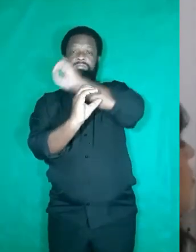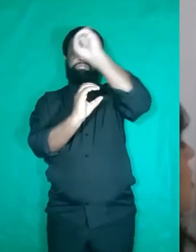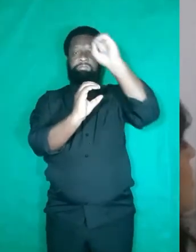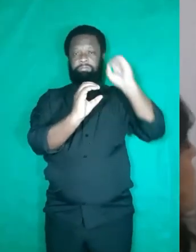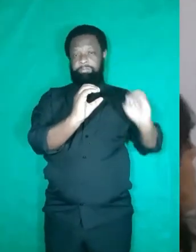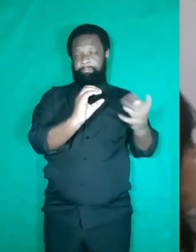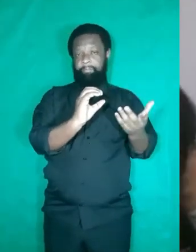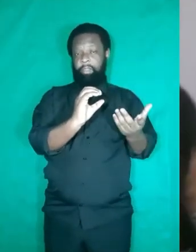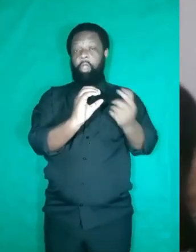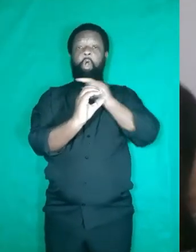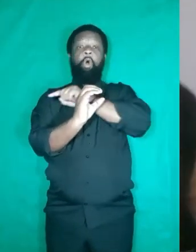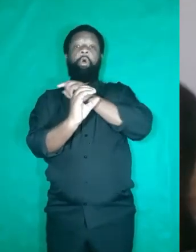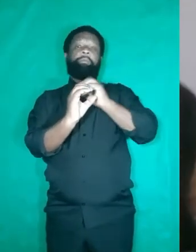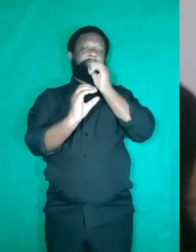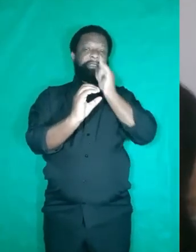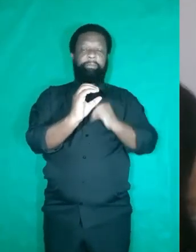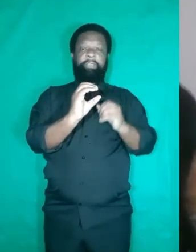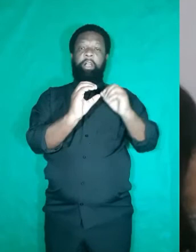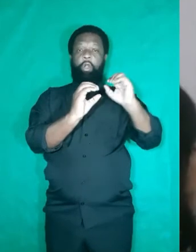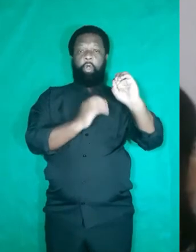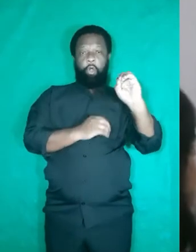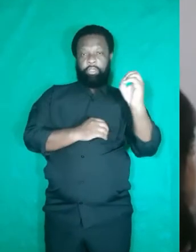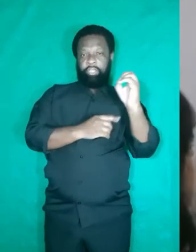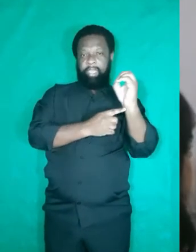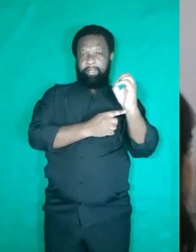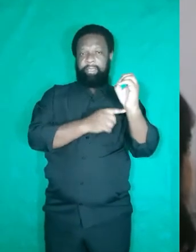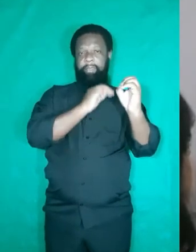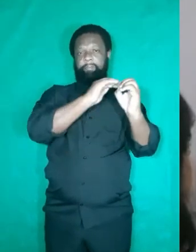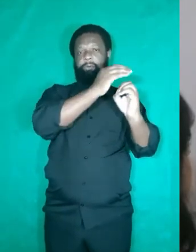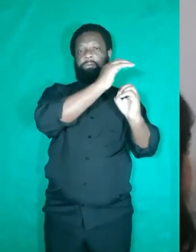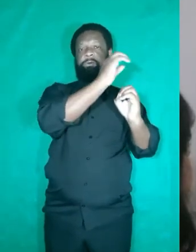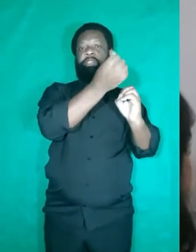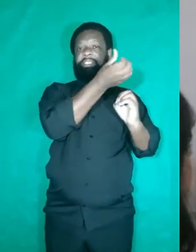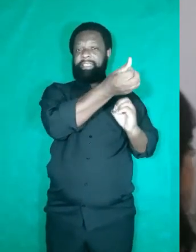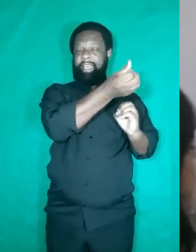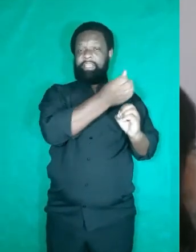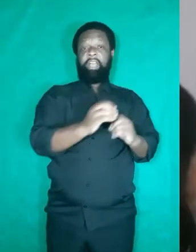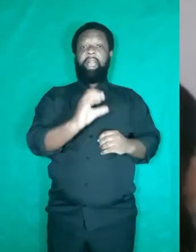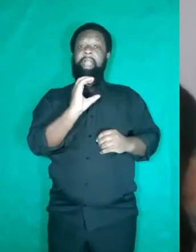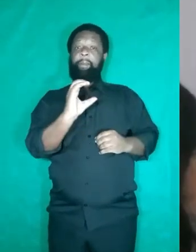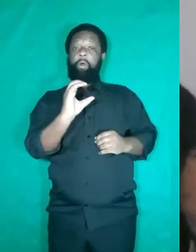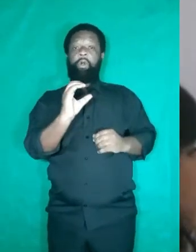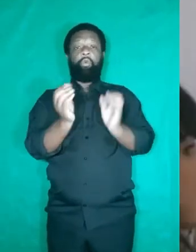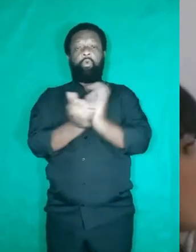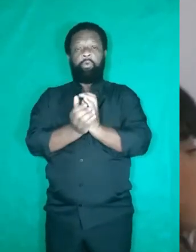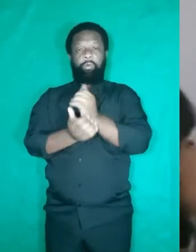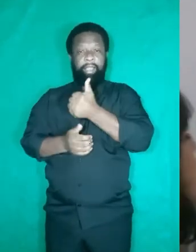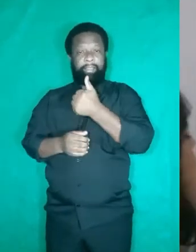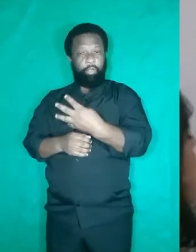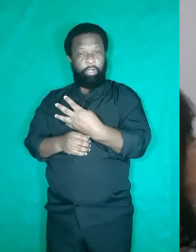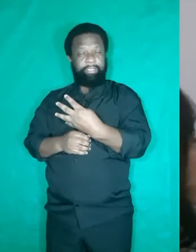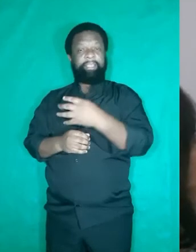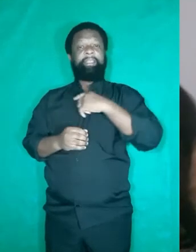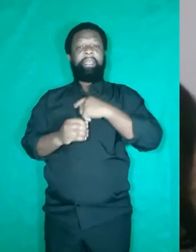em volta. Então, os oxigênios com 6 elétrons na camada de valência e o carbono, como está no grupo